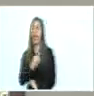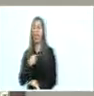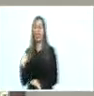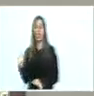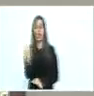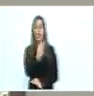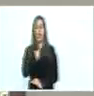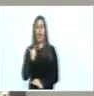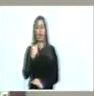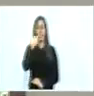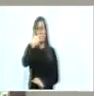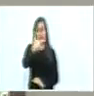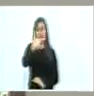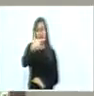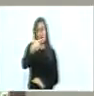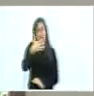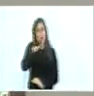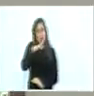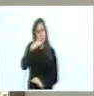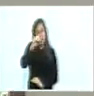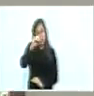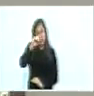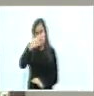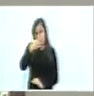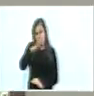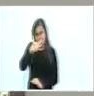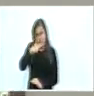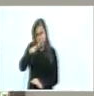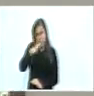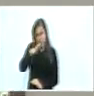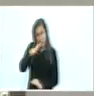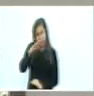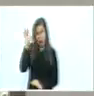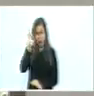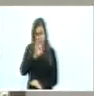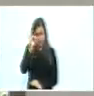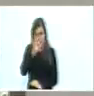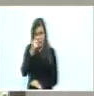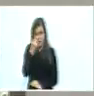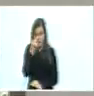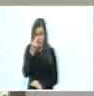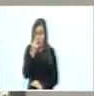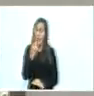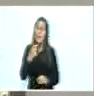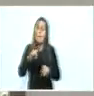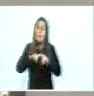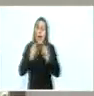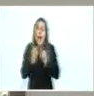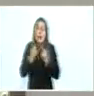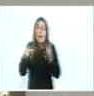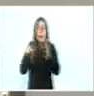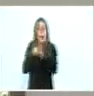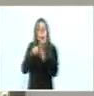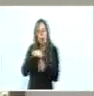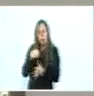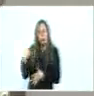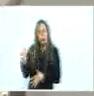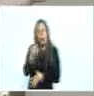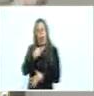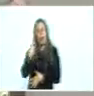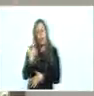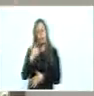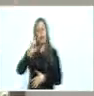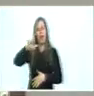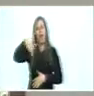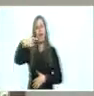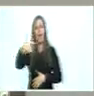vai 20% e poucos, sendo que essa taxa foi feita para a gente. Isso é uma das taxas. Fora as outras taxas, que as pessoas vão no